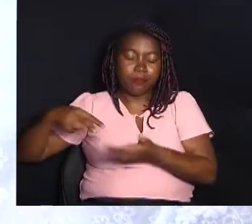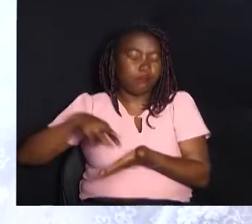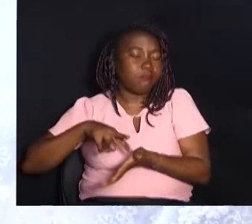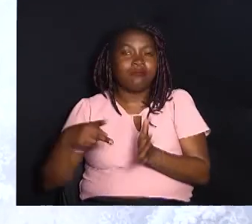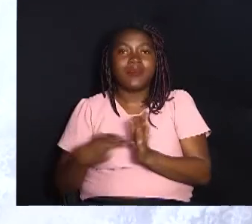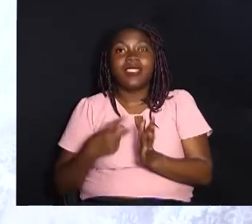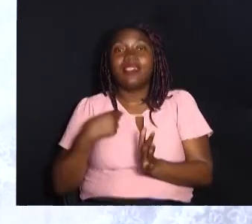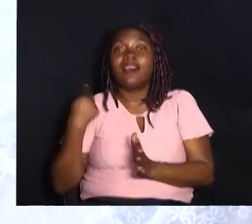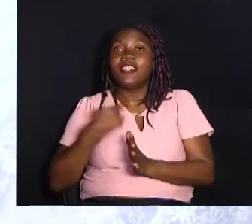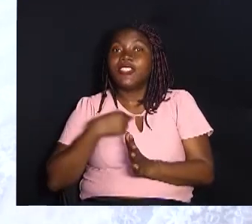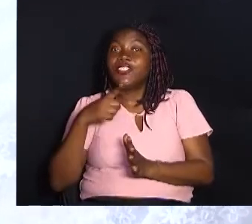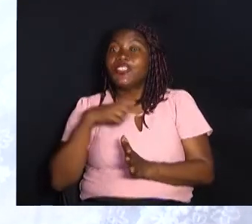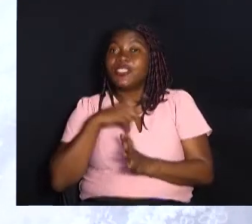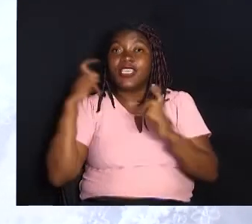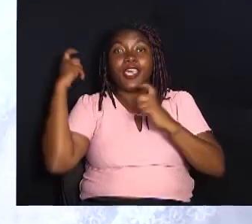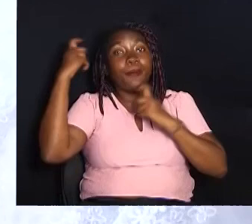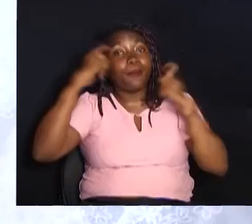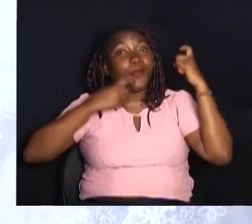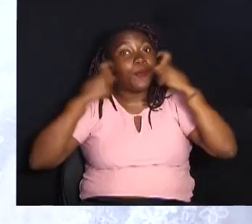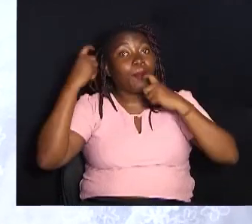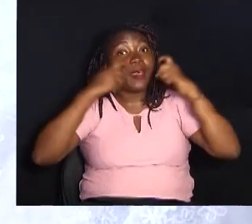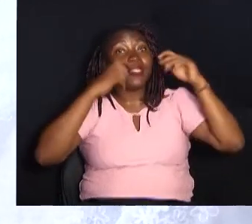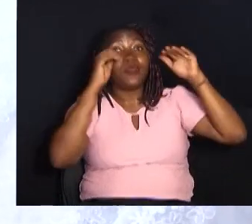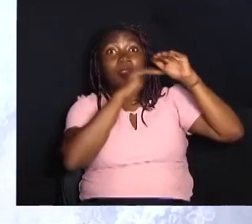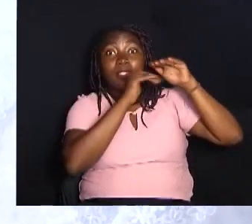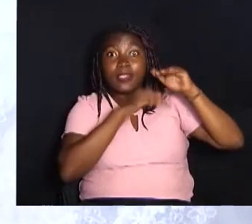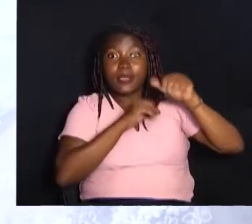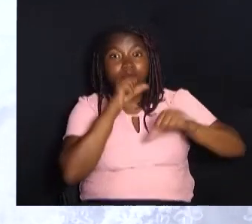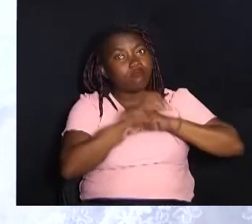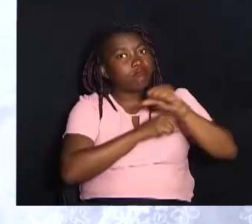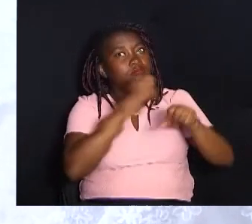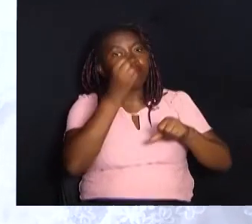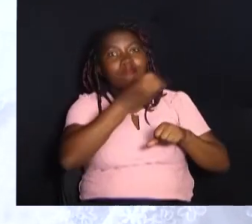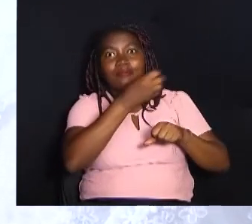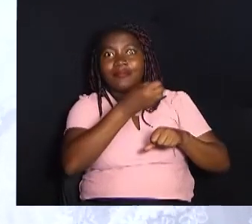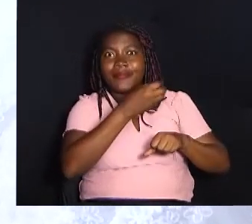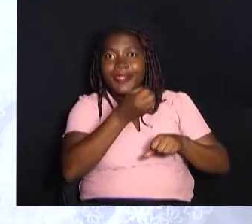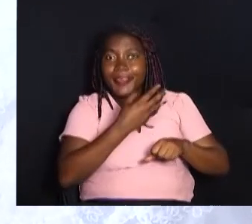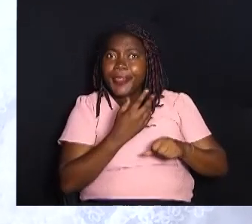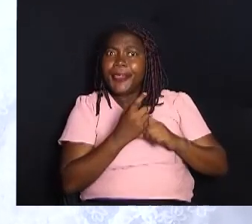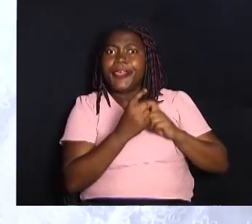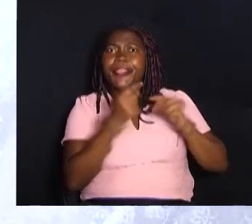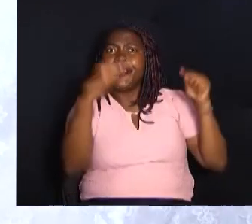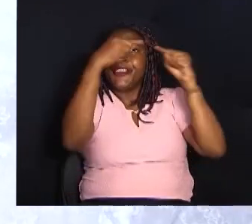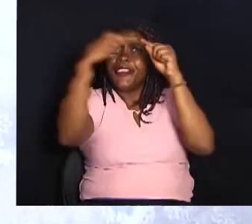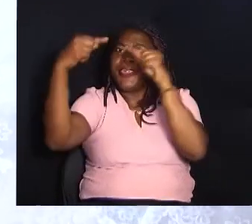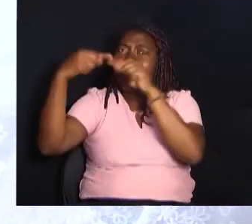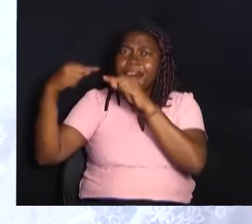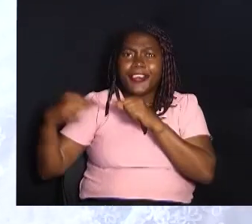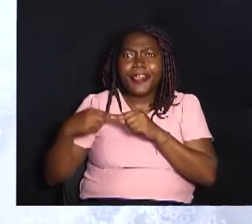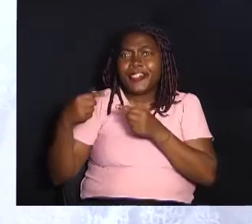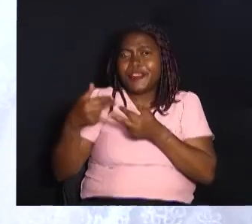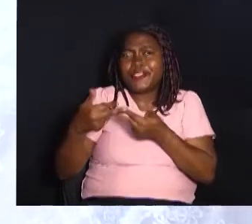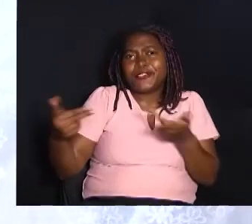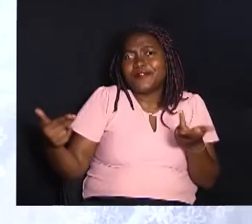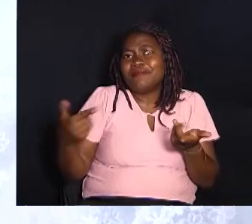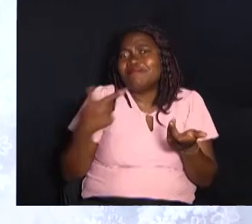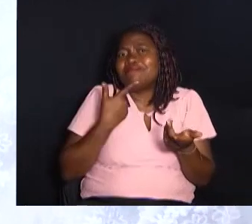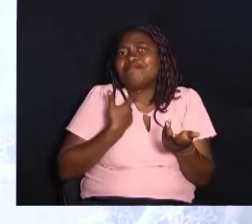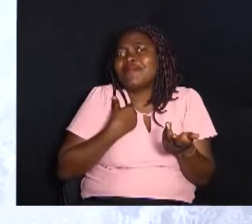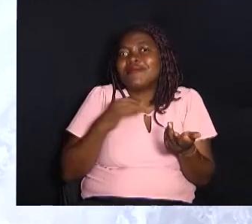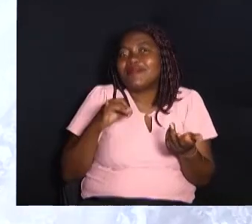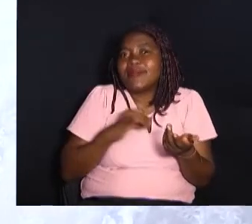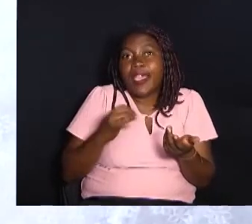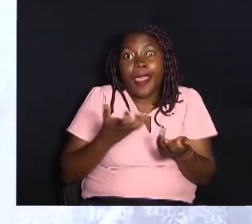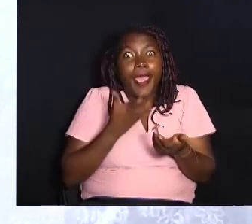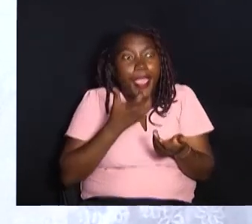do mundo, né? Isso significa que a gente tem uma preocupação que o nosso acervo seja atualizado e que converse com os diversos gostos.